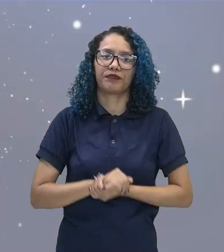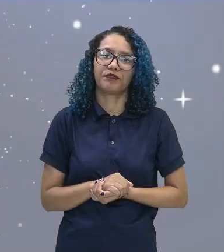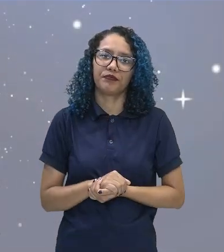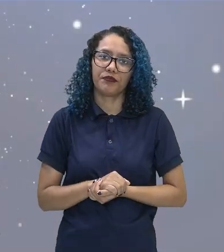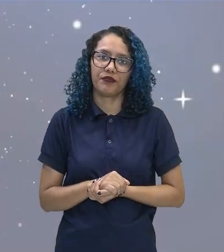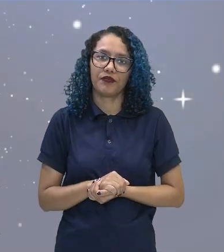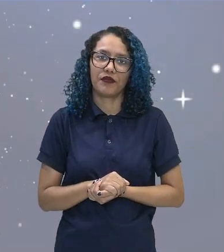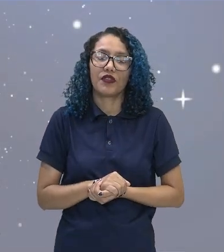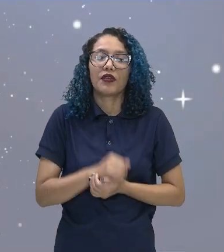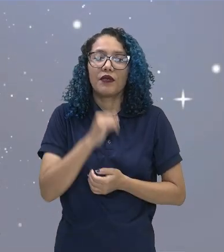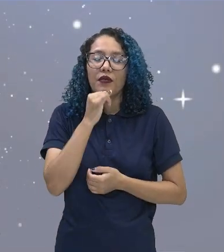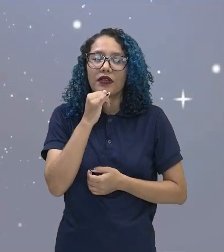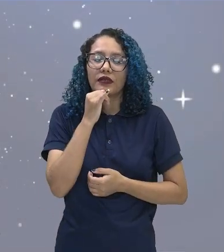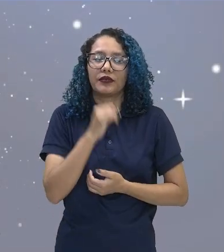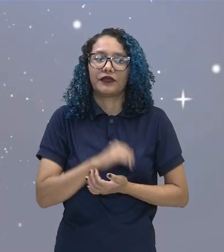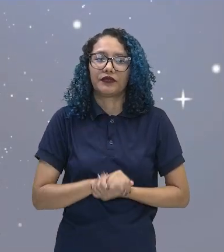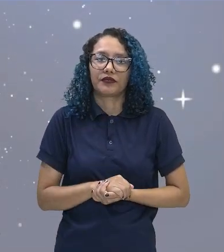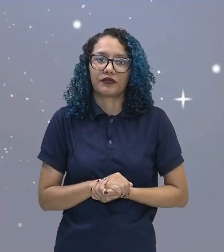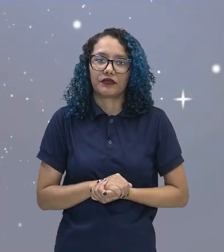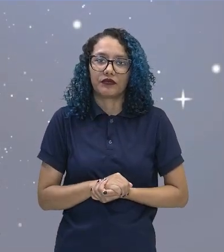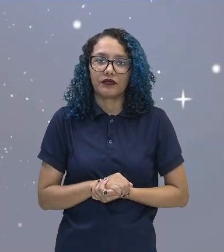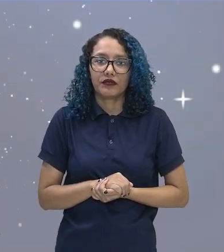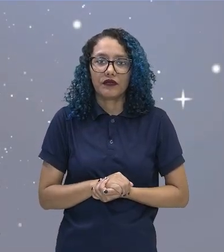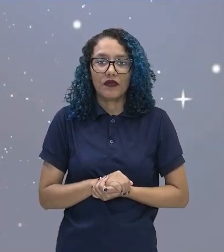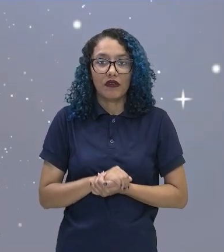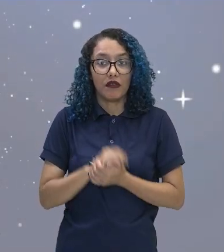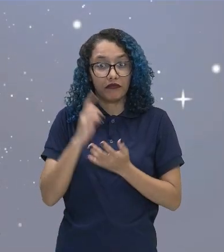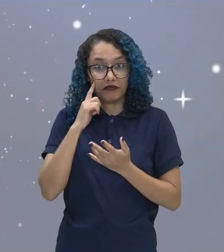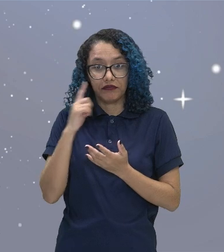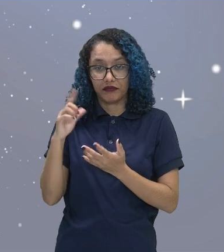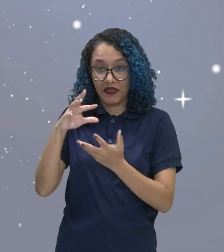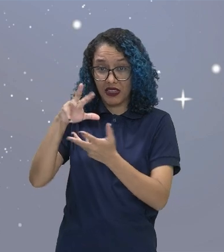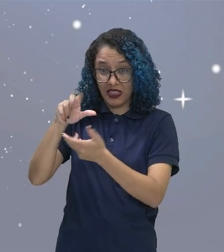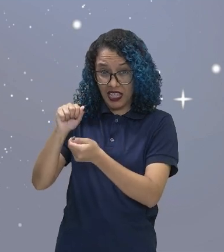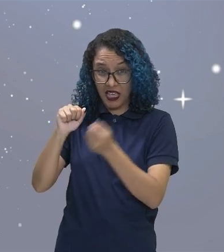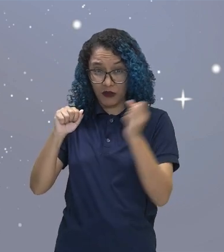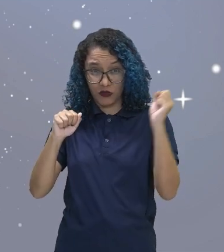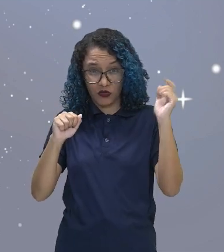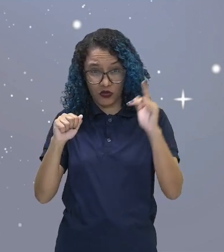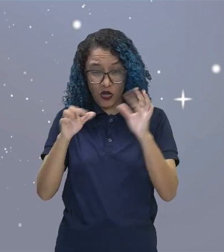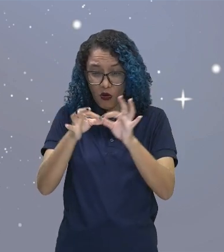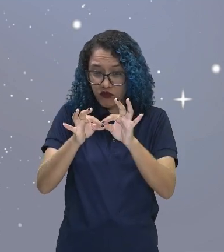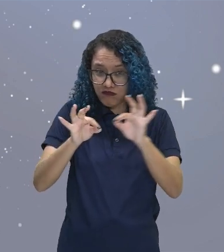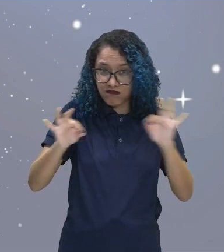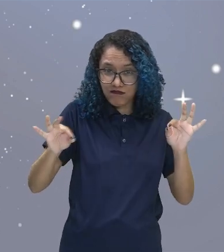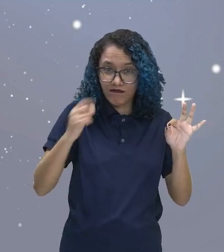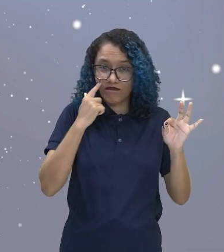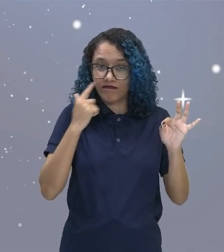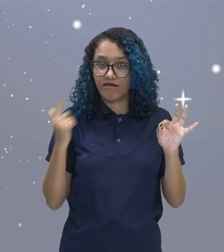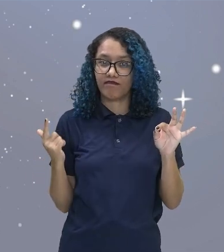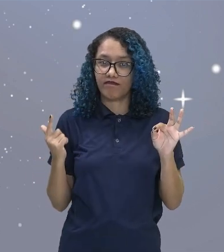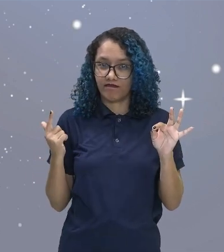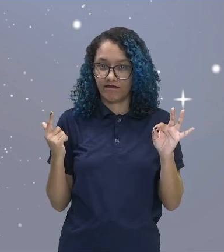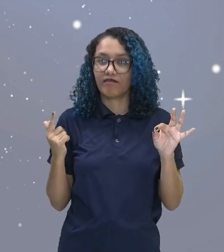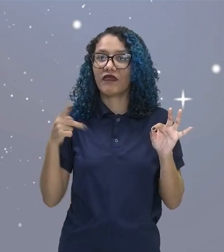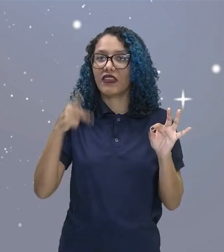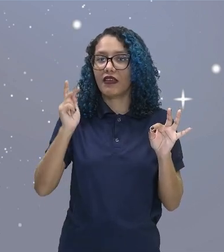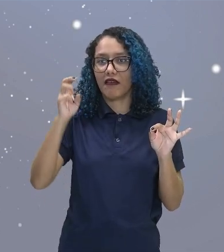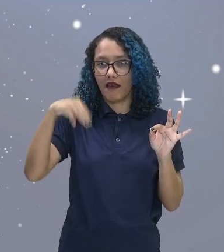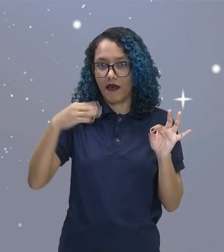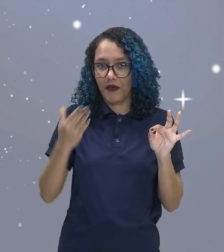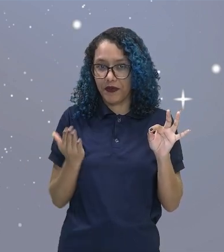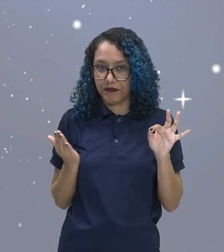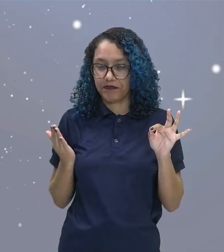Veja alguns exemplos. A distância da Terra ao Sol é de aproximadamente 1,5 vezes 10 elevado ao expoente